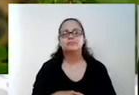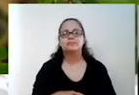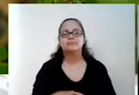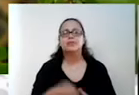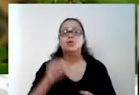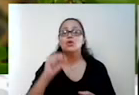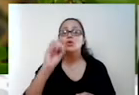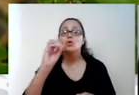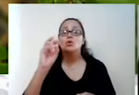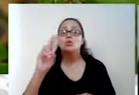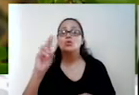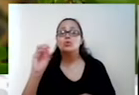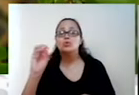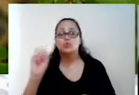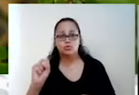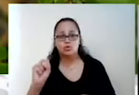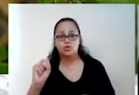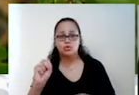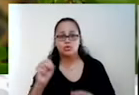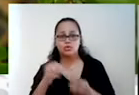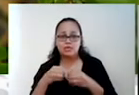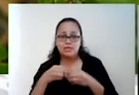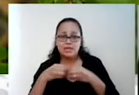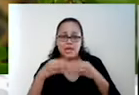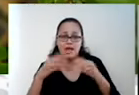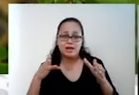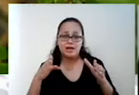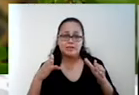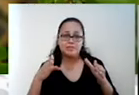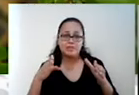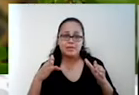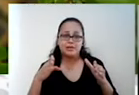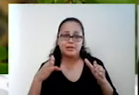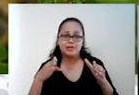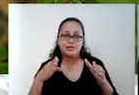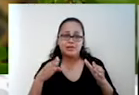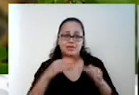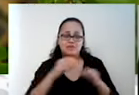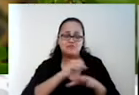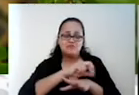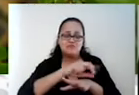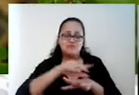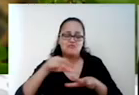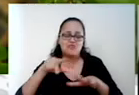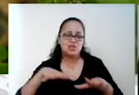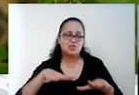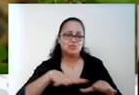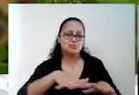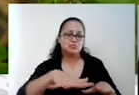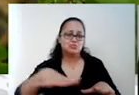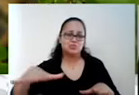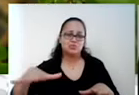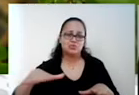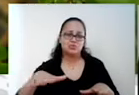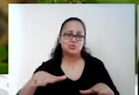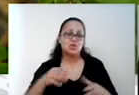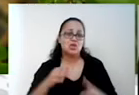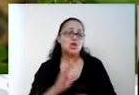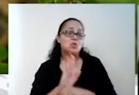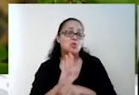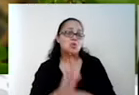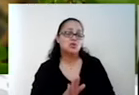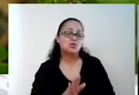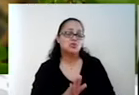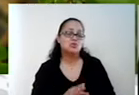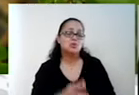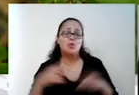soros estouram, se abrem, vários esporos caem no meio ambiente e, com a ajuda do vento, pode disseminar esses